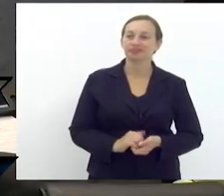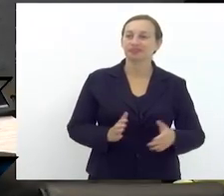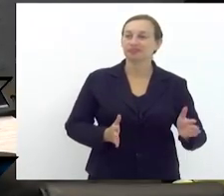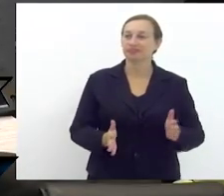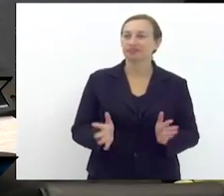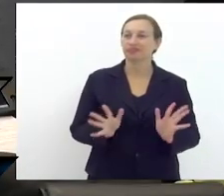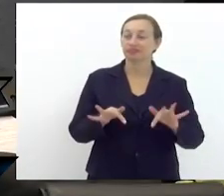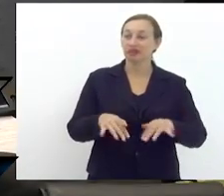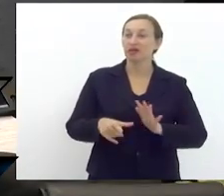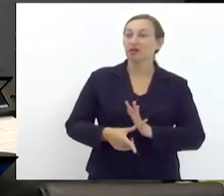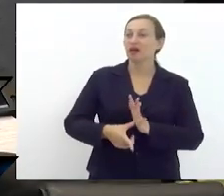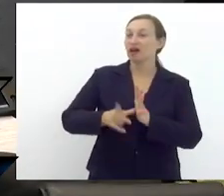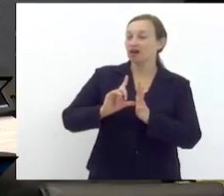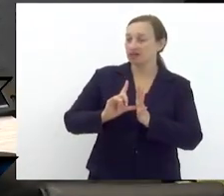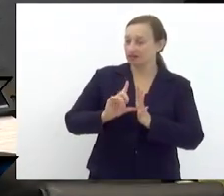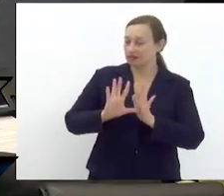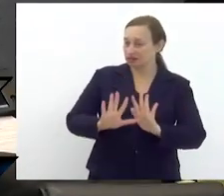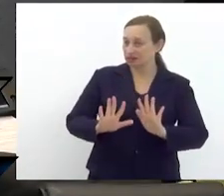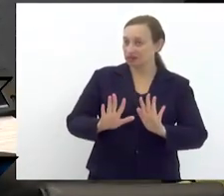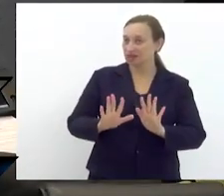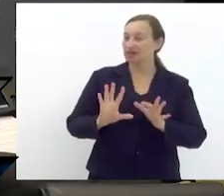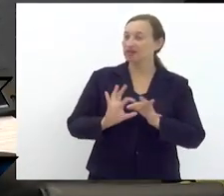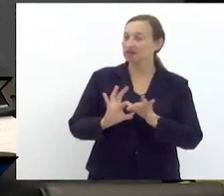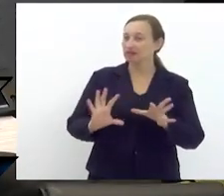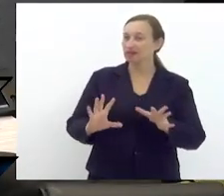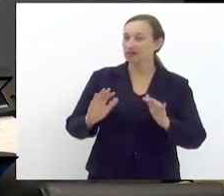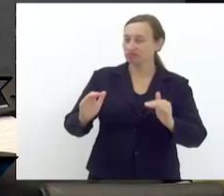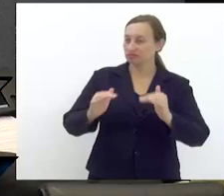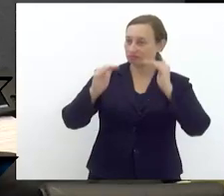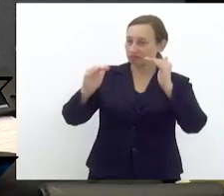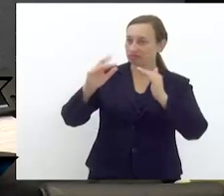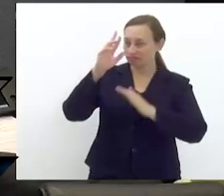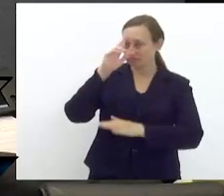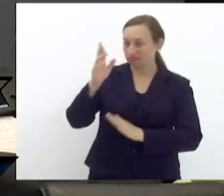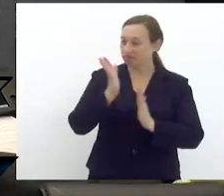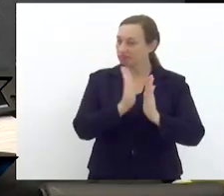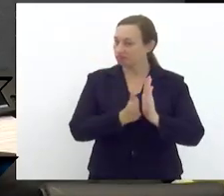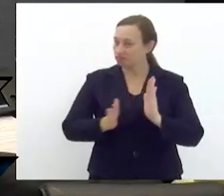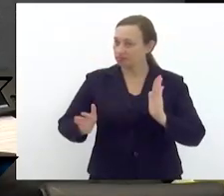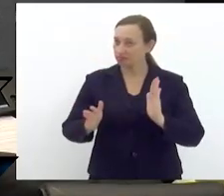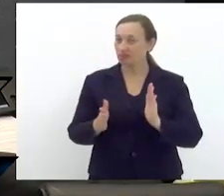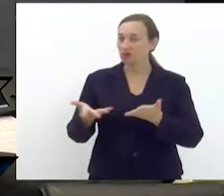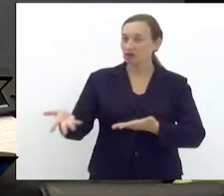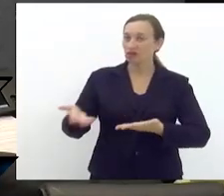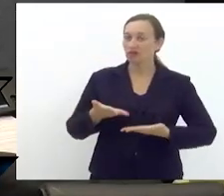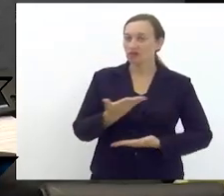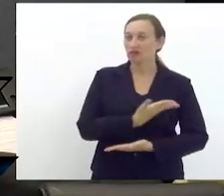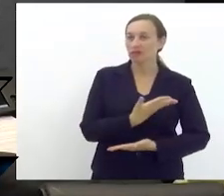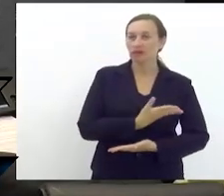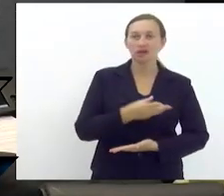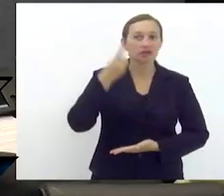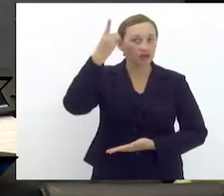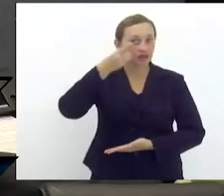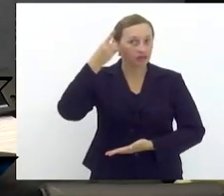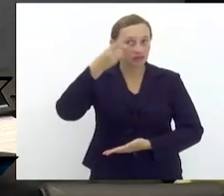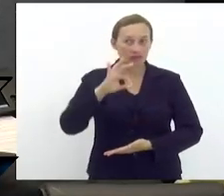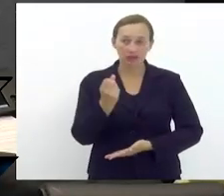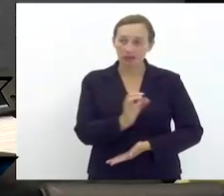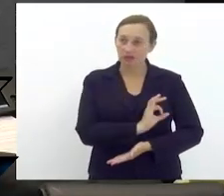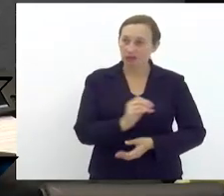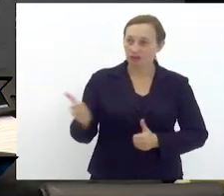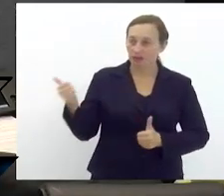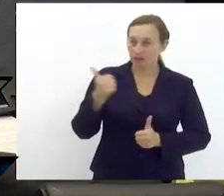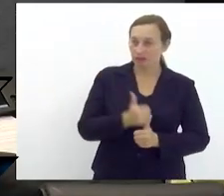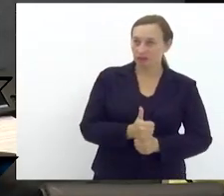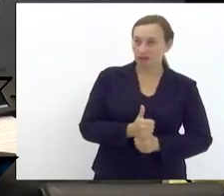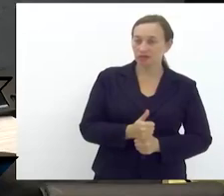expediente final mas antes conceda vossa excelência questão de ordem convido a minha amiga deputada Marta Rocha para assumir a